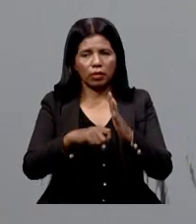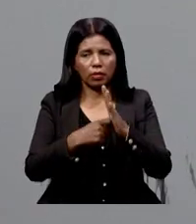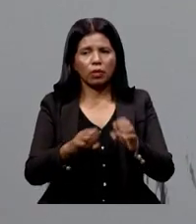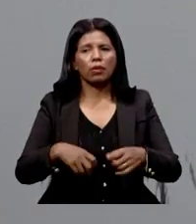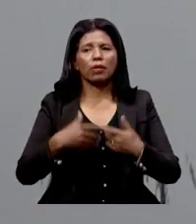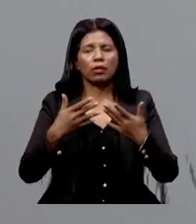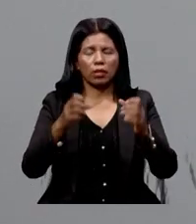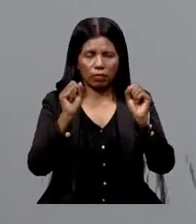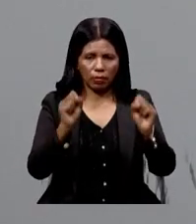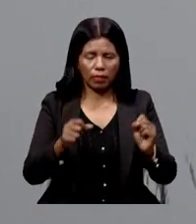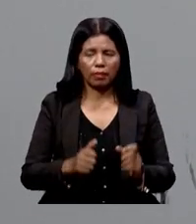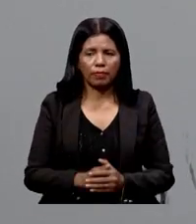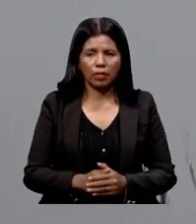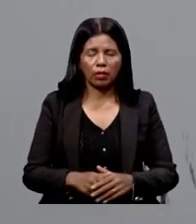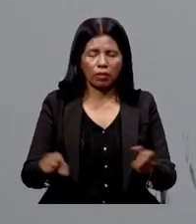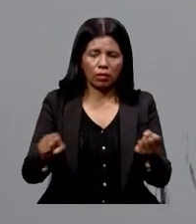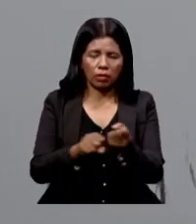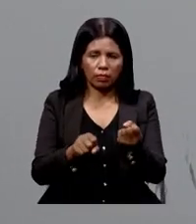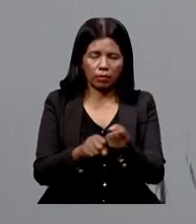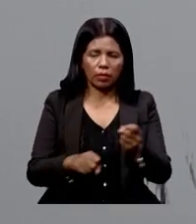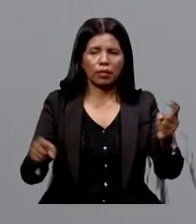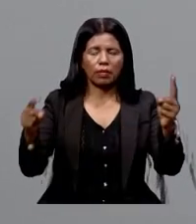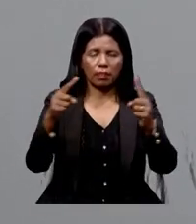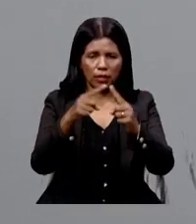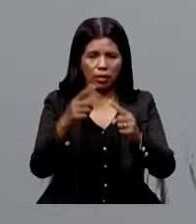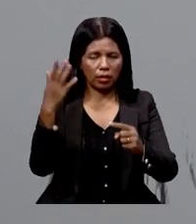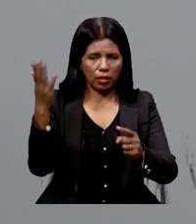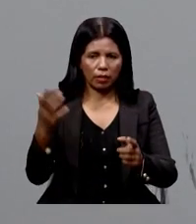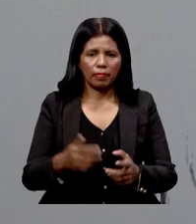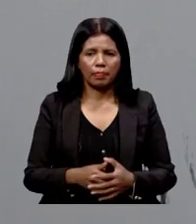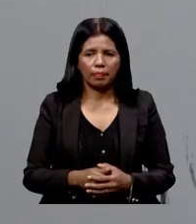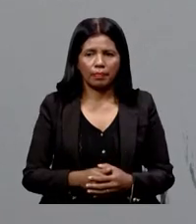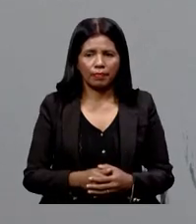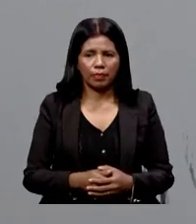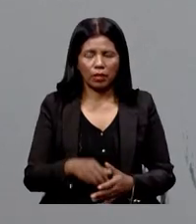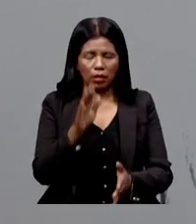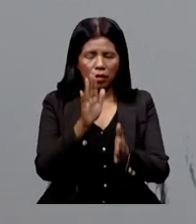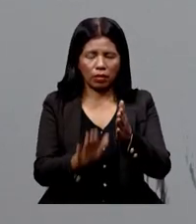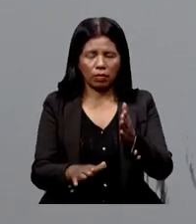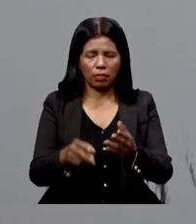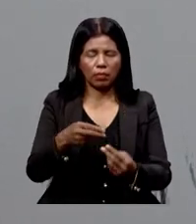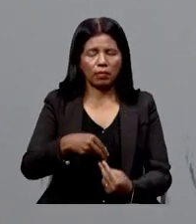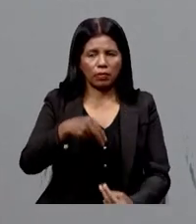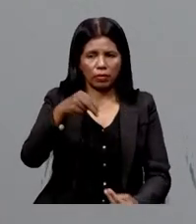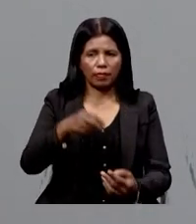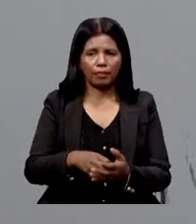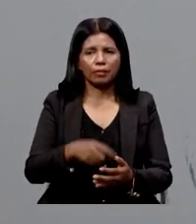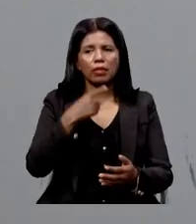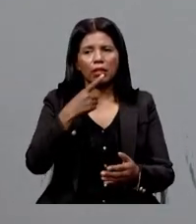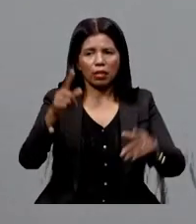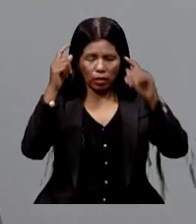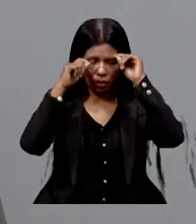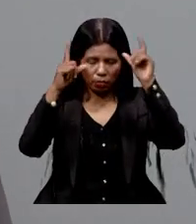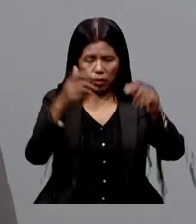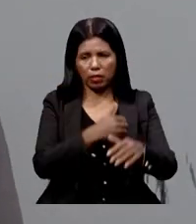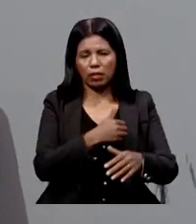insato bele contribuir duni ba iha redução ba malnutrição. Ni afirma Timor-Leste se